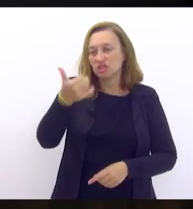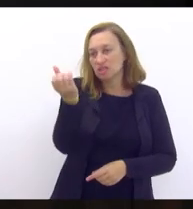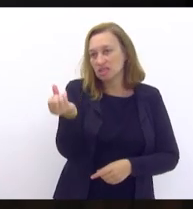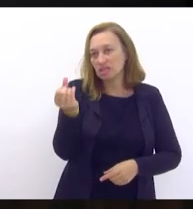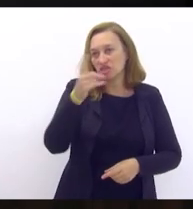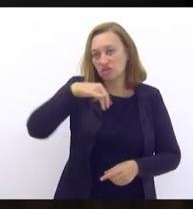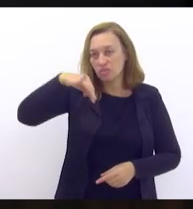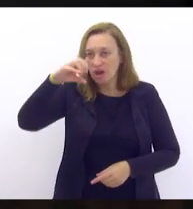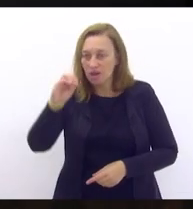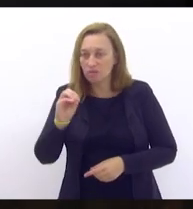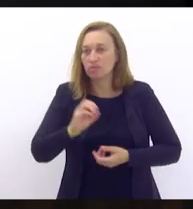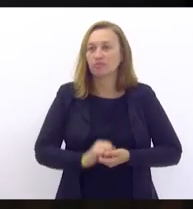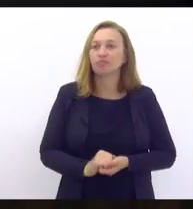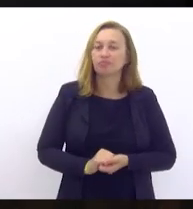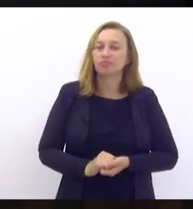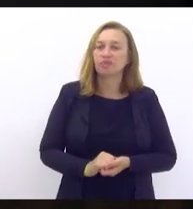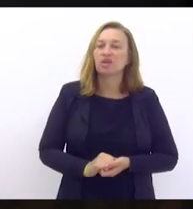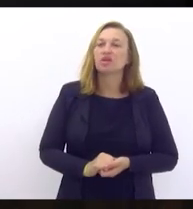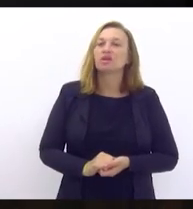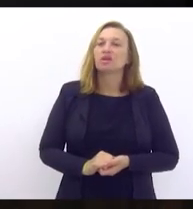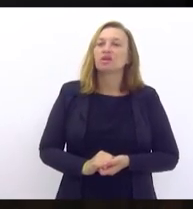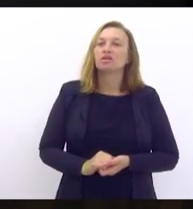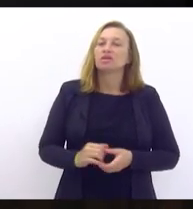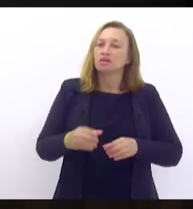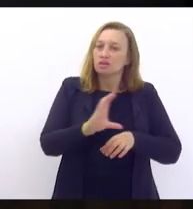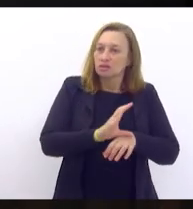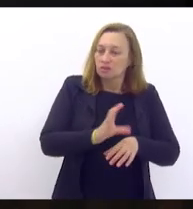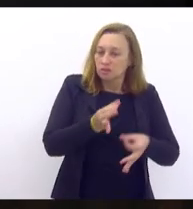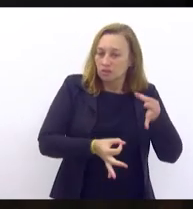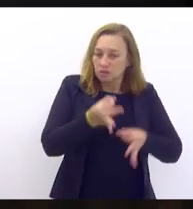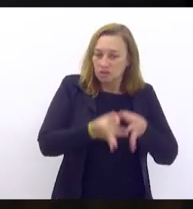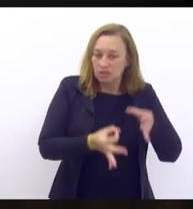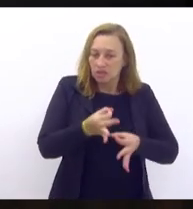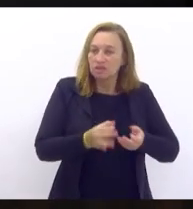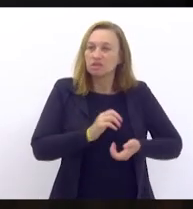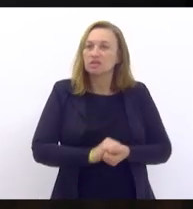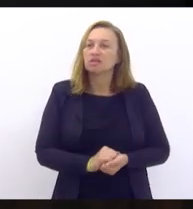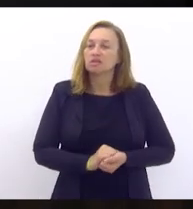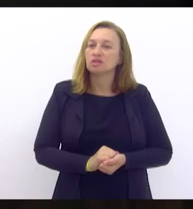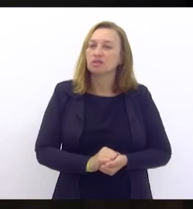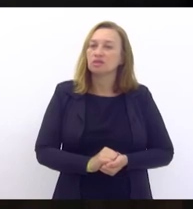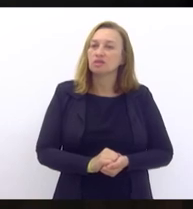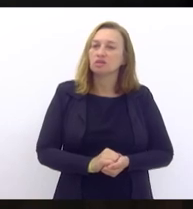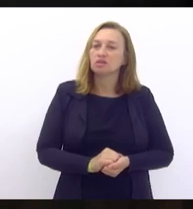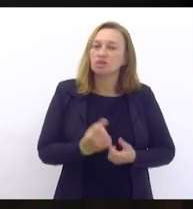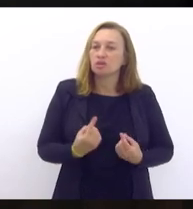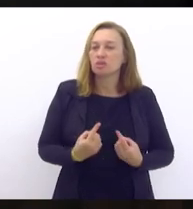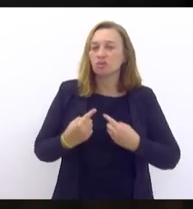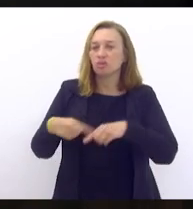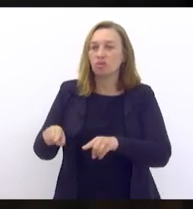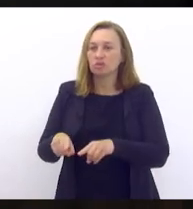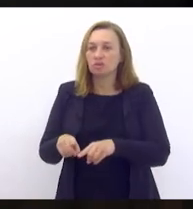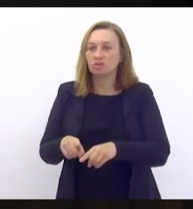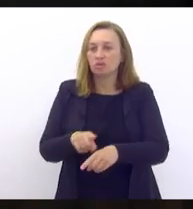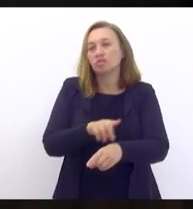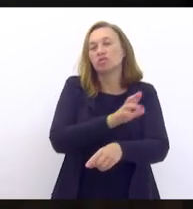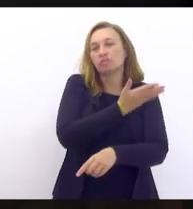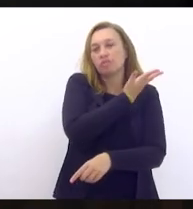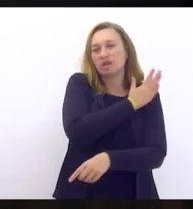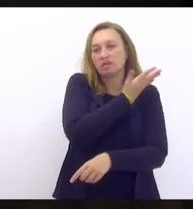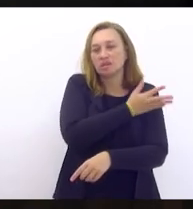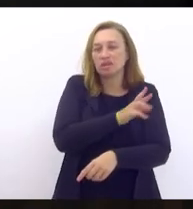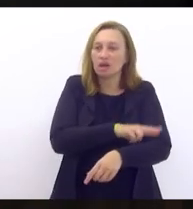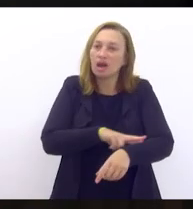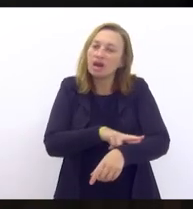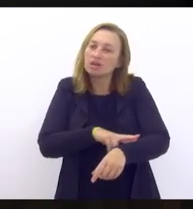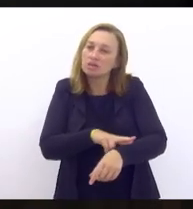maio. Pareceres das comissões Constituição e Justiça pela juridicidade e de combate às discriminações e preconceitos de